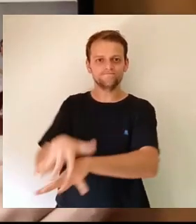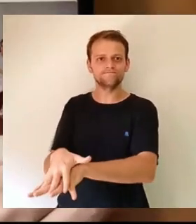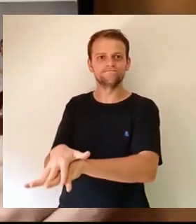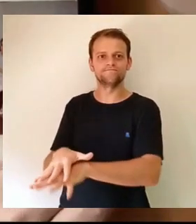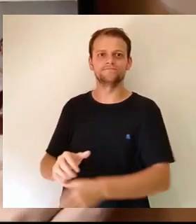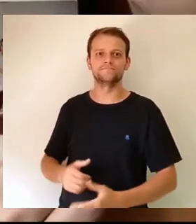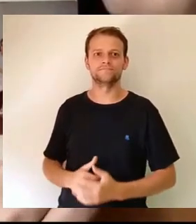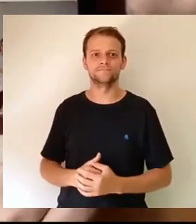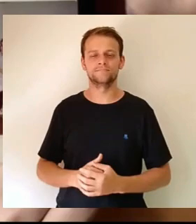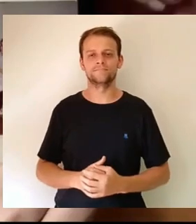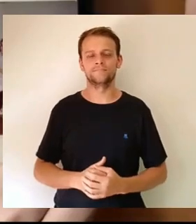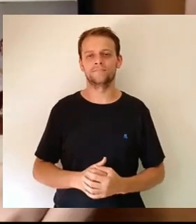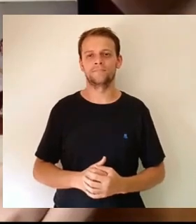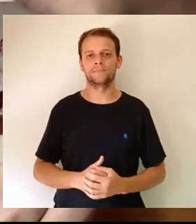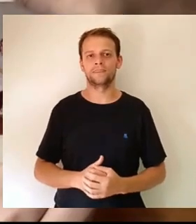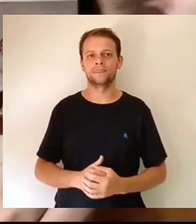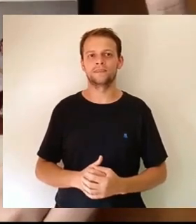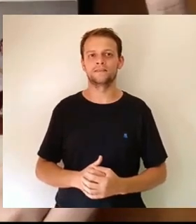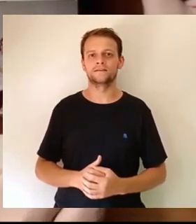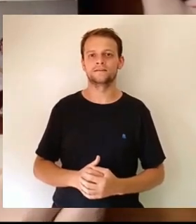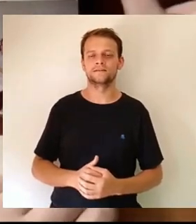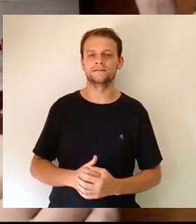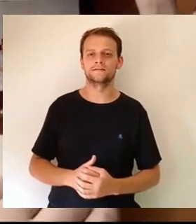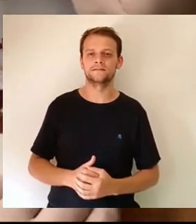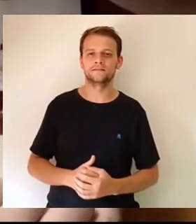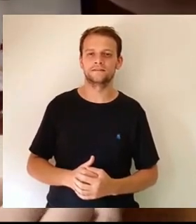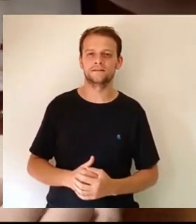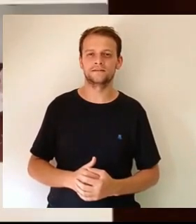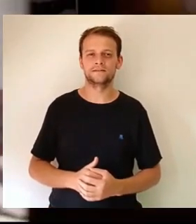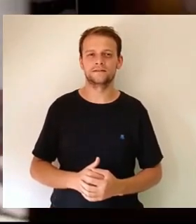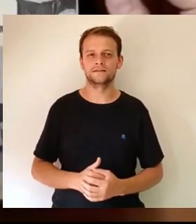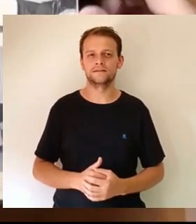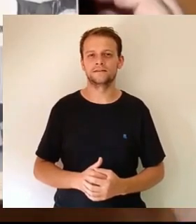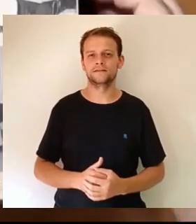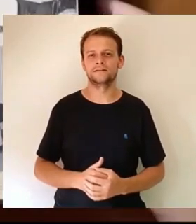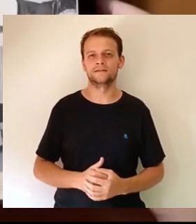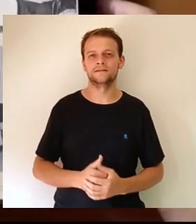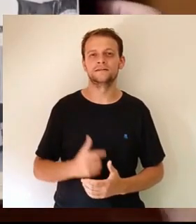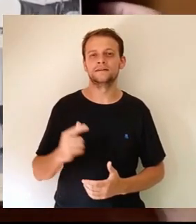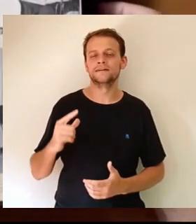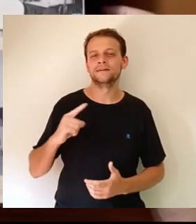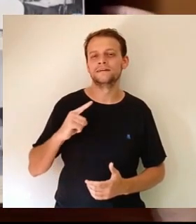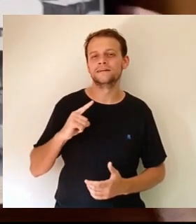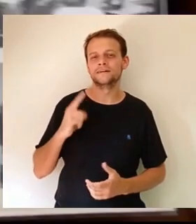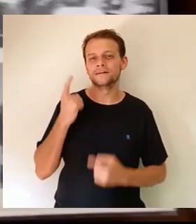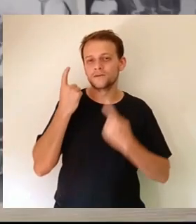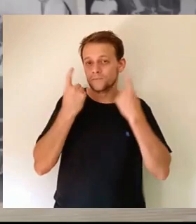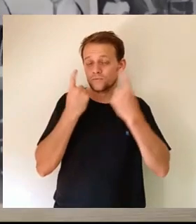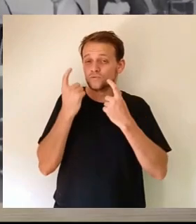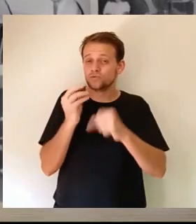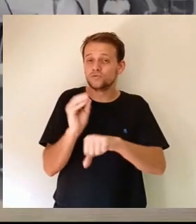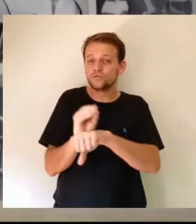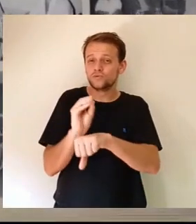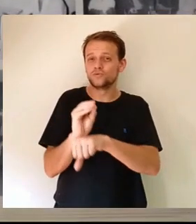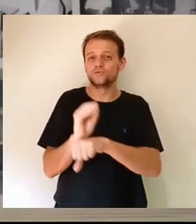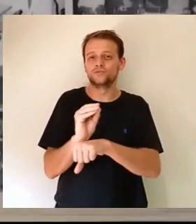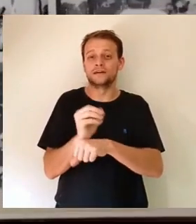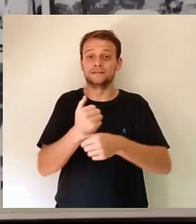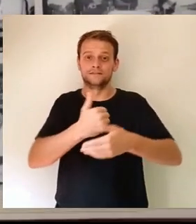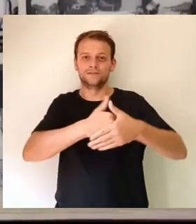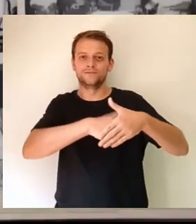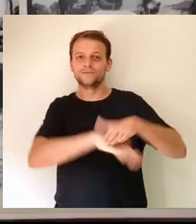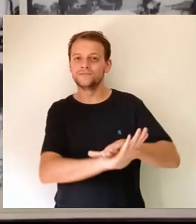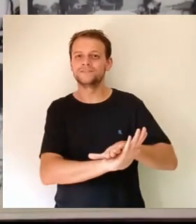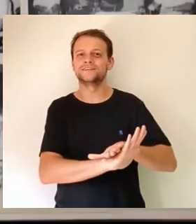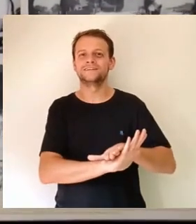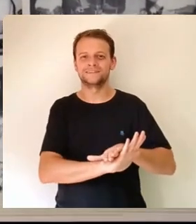1980 o Movimento pelo Direito das Pessoas Deficientes, enfim. Então, é um. Ele tinha, você fala assim, ele tinha essa